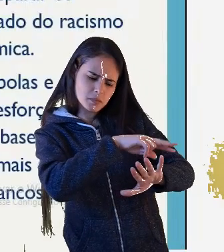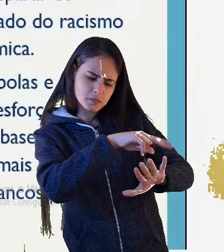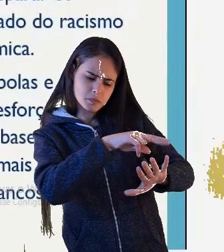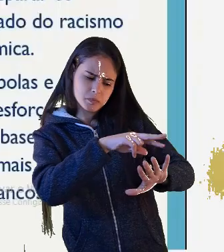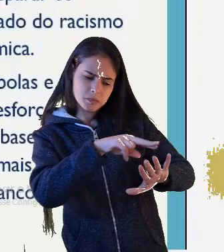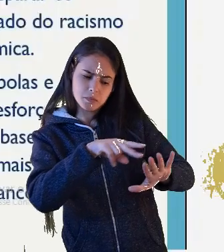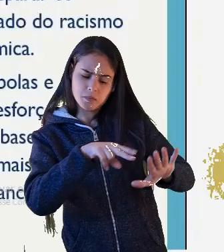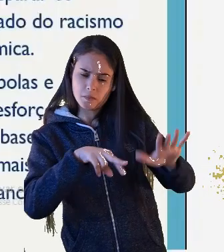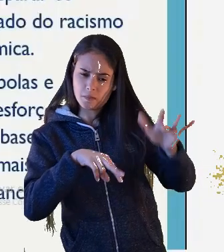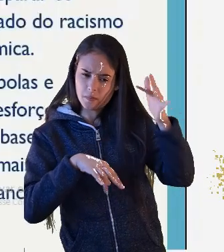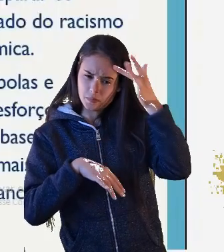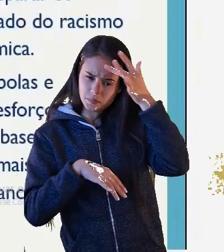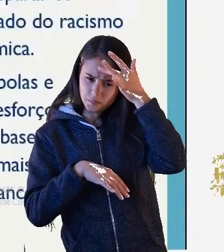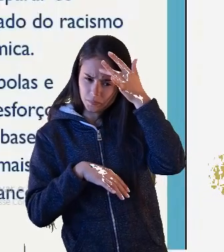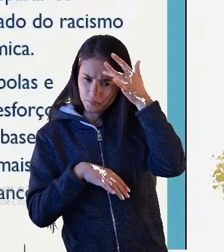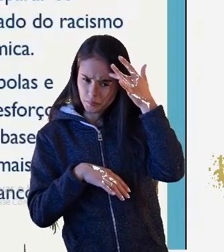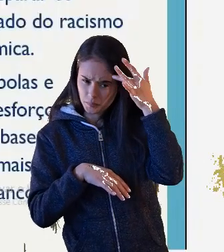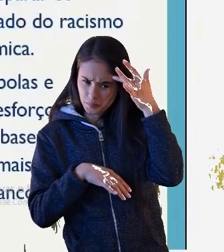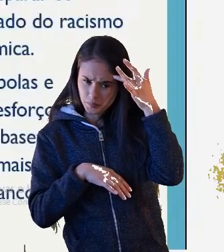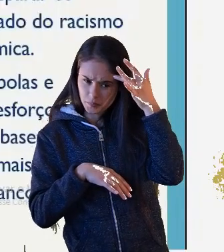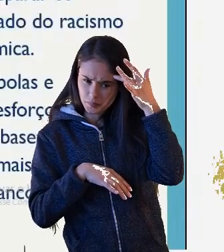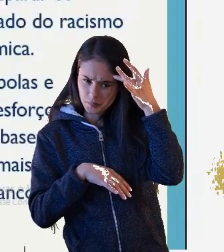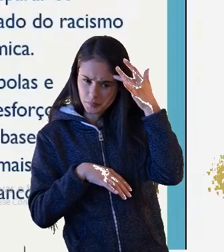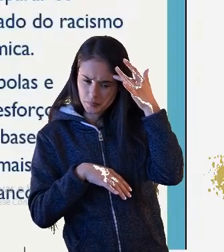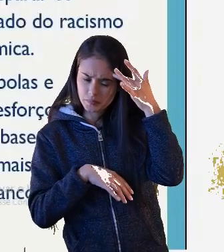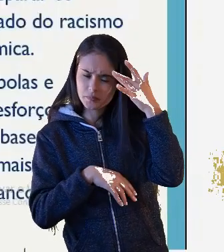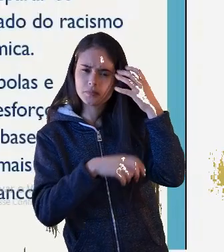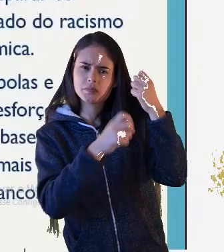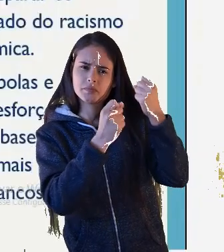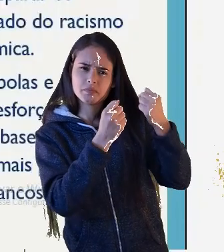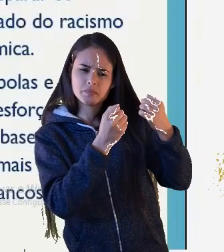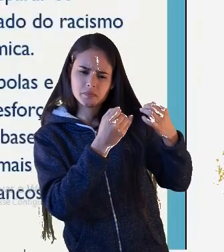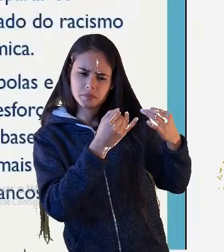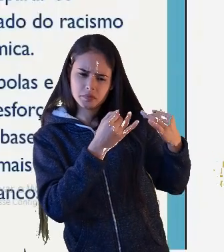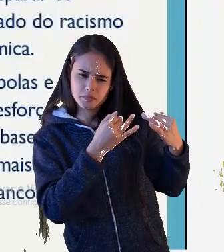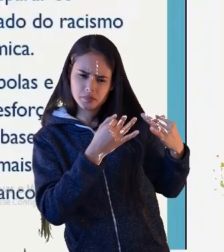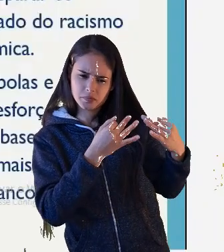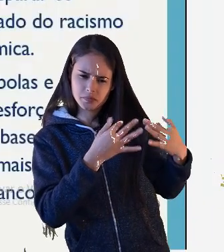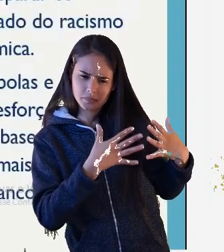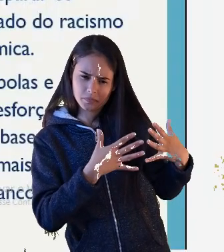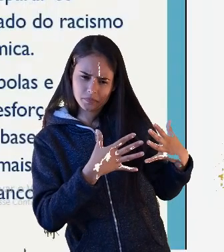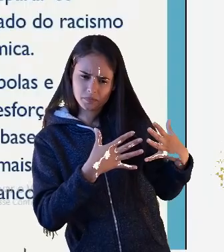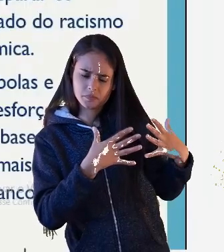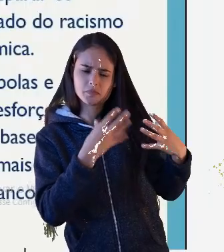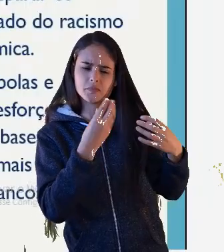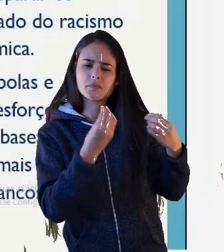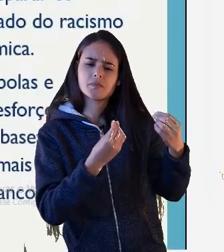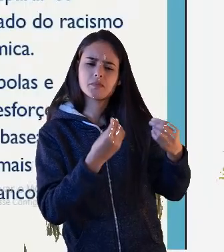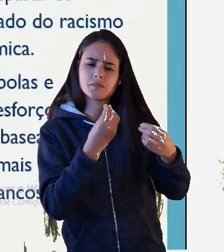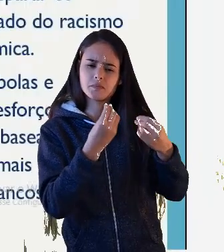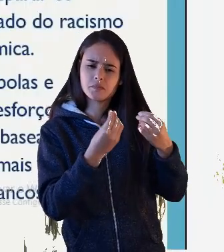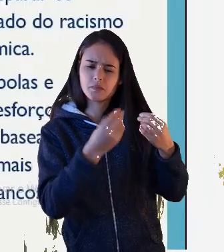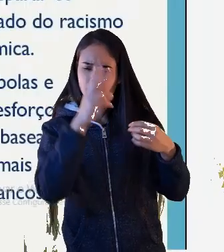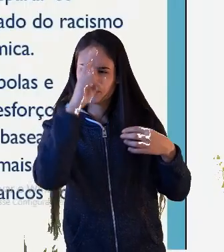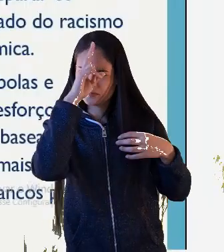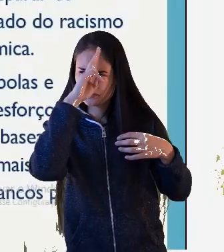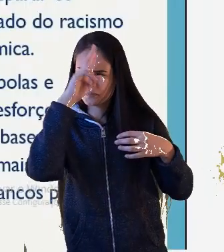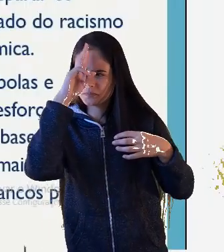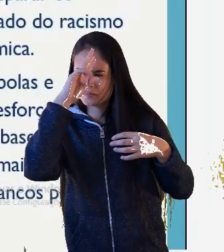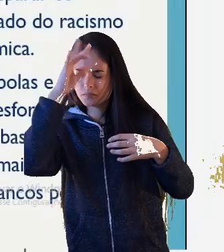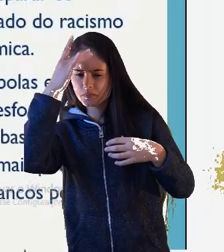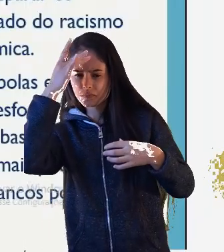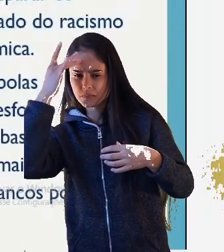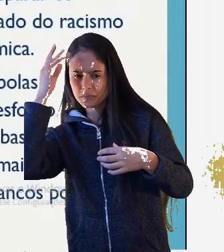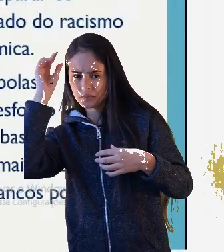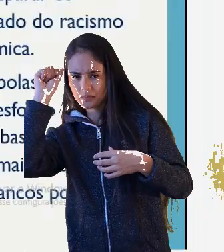jeito nenhum, né? Isso é meritocracia, não acontece, não existe mesmo, né? Então, essa política